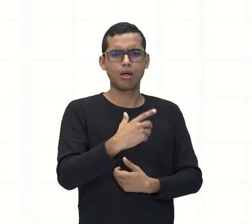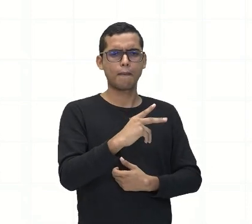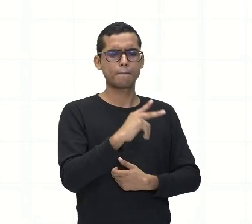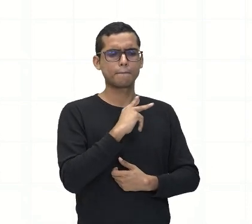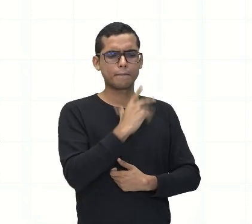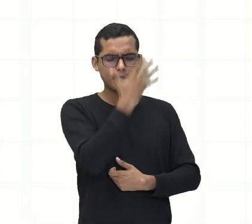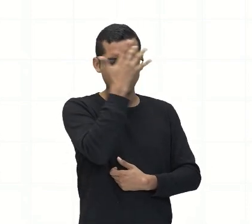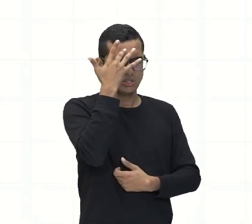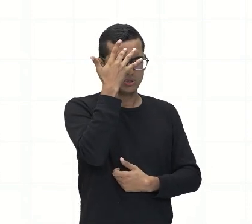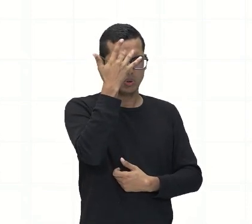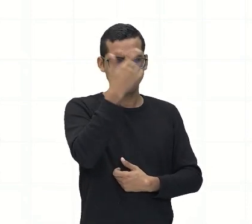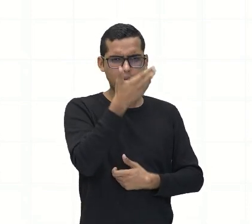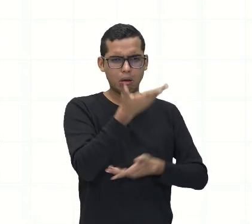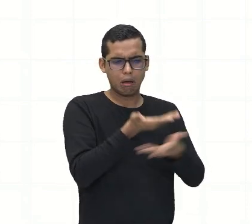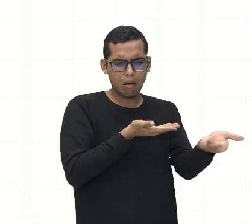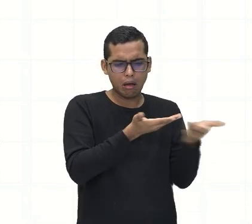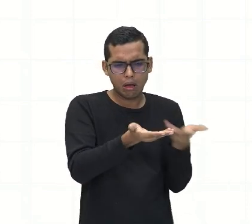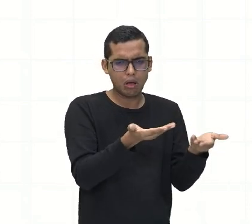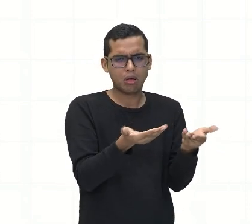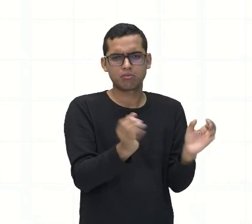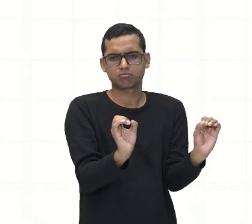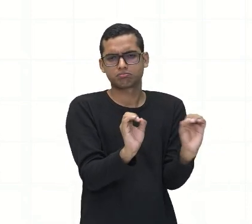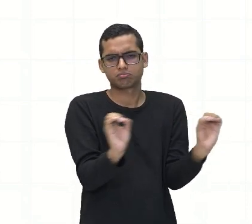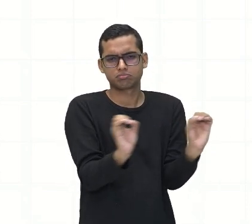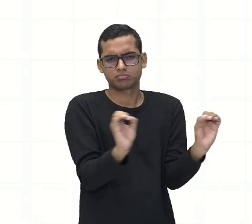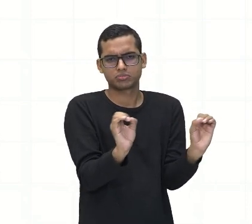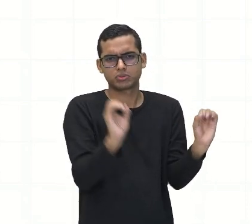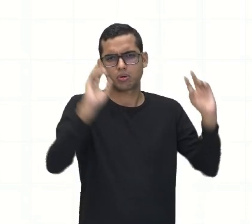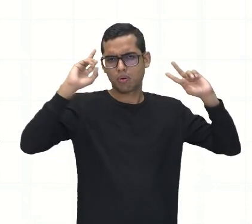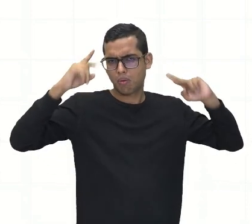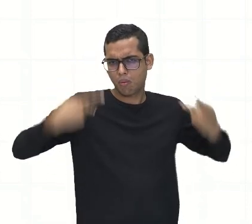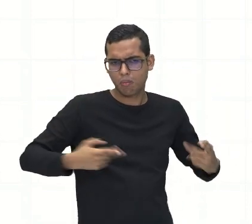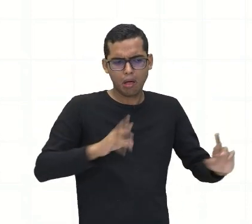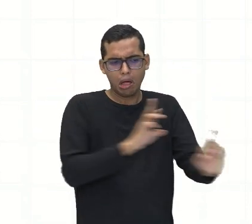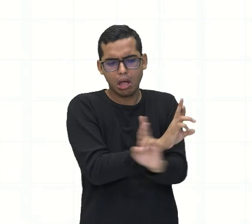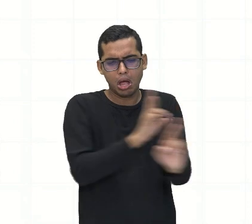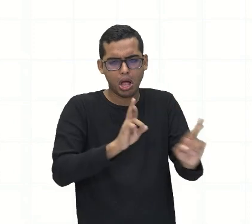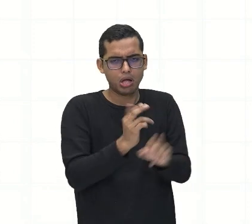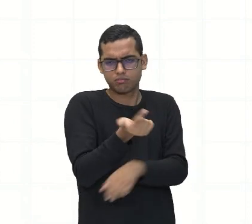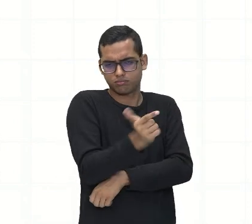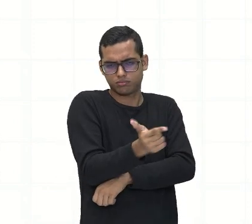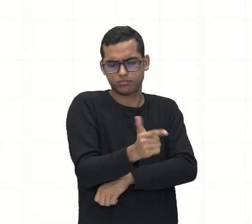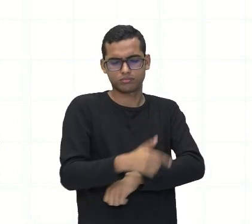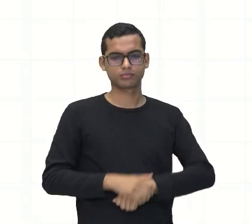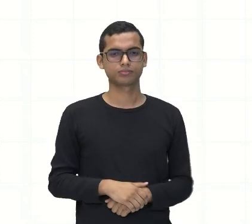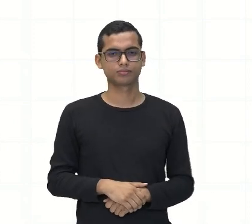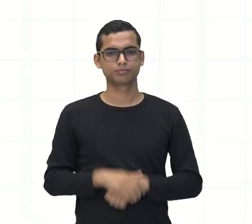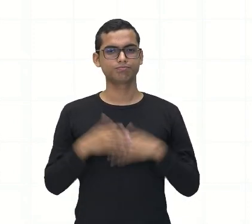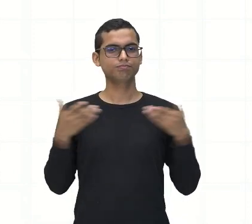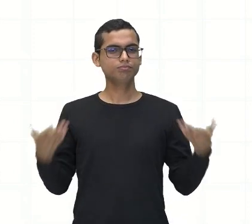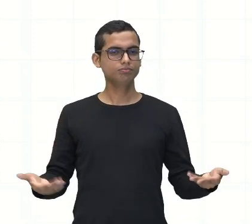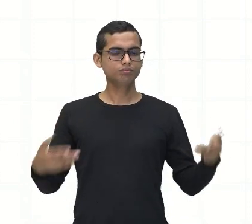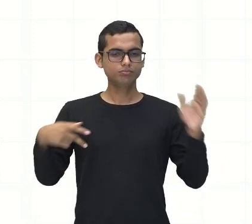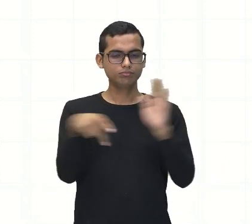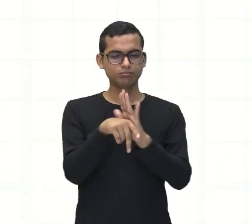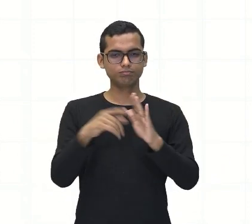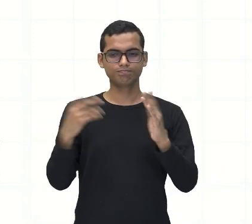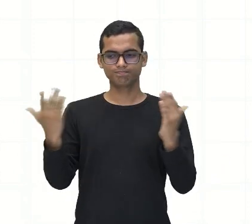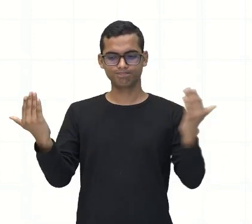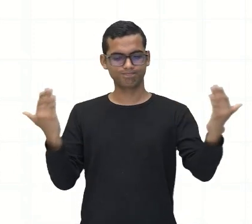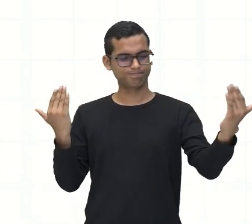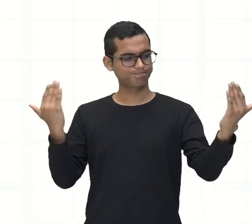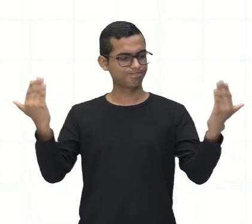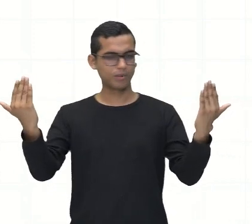está muito afim de relação humana, né? Então, nós vamos ver esse contraste de que um